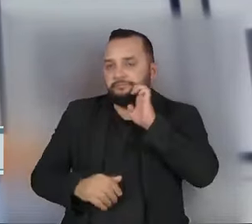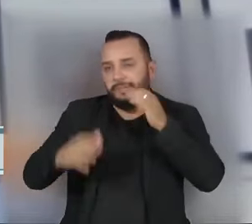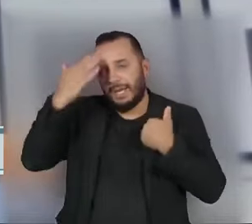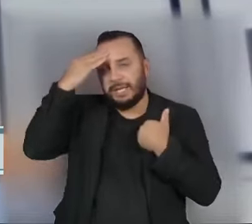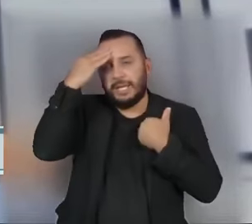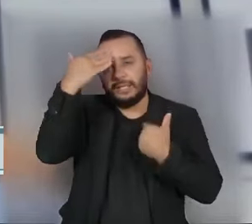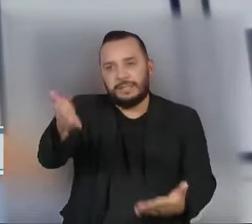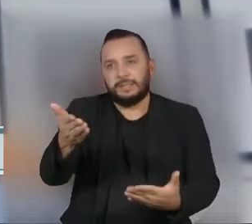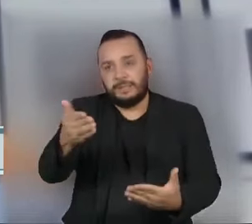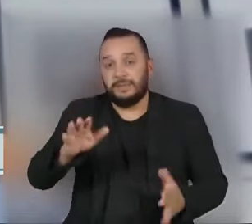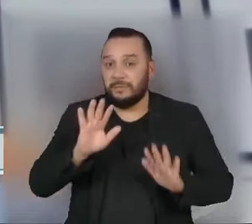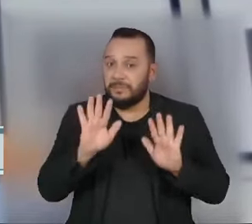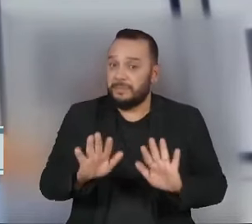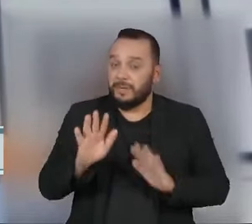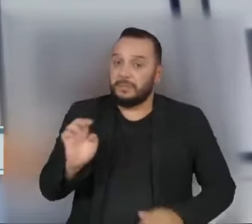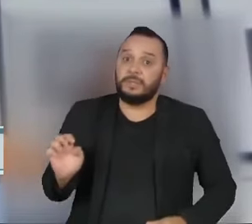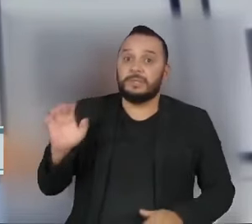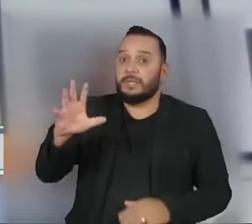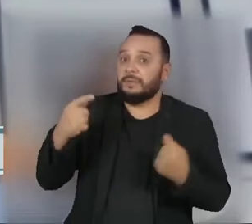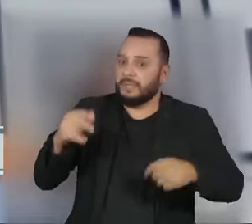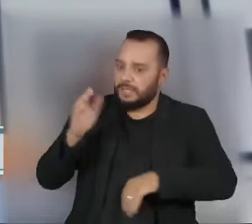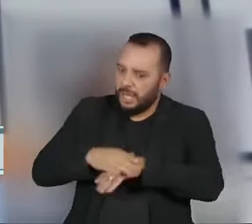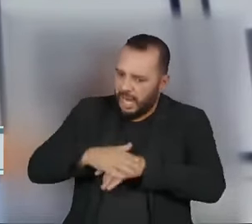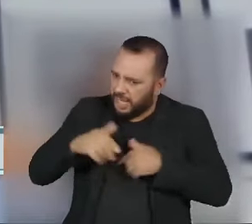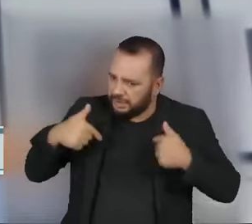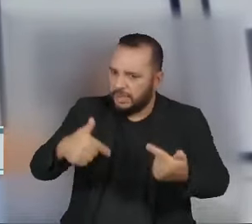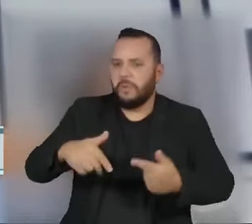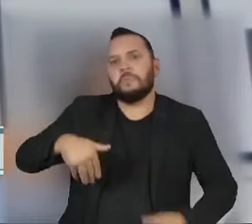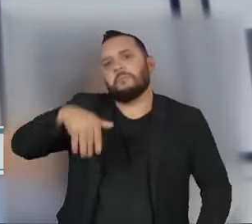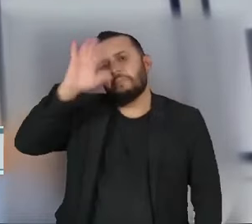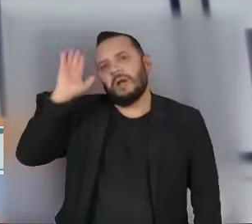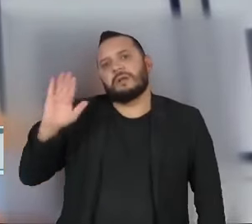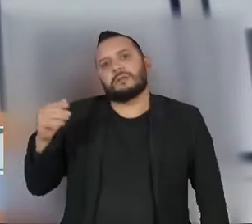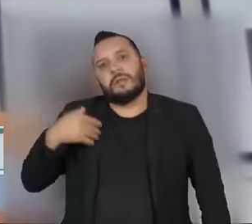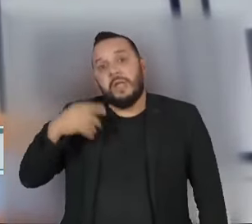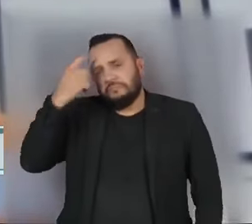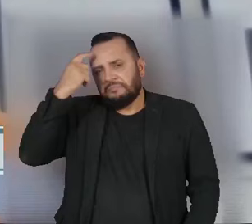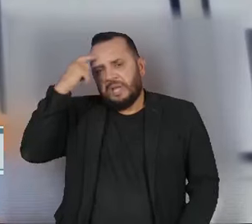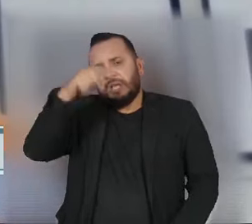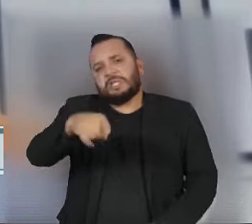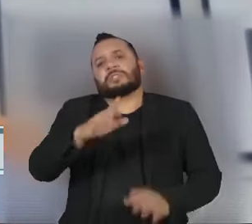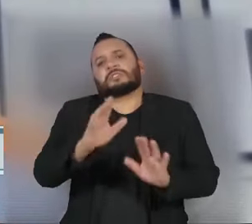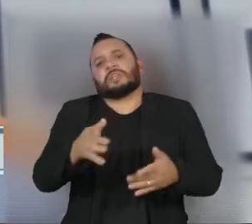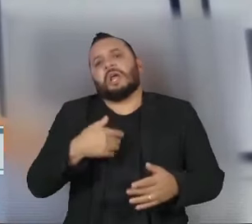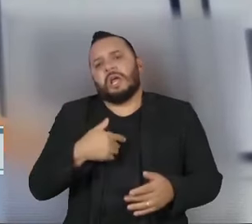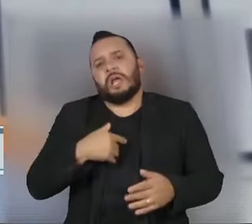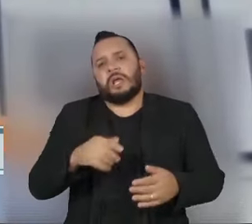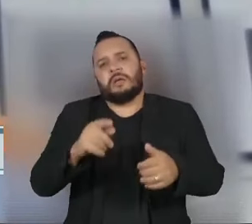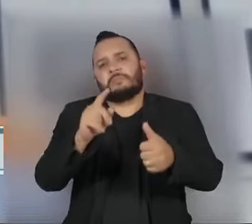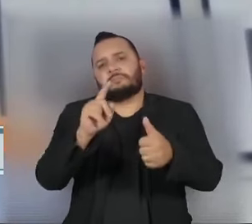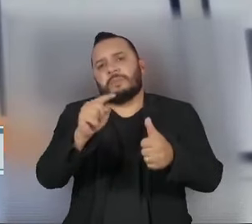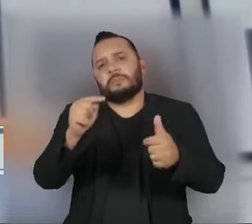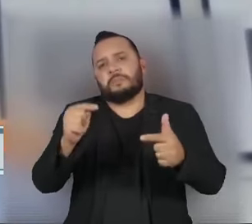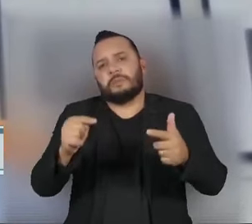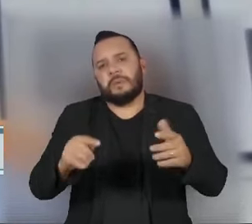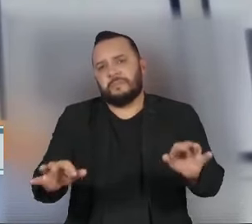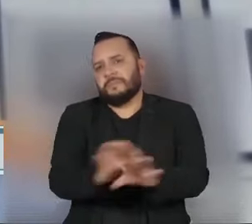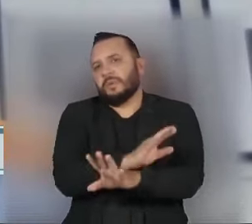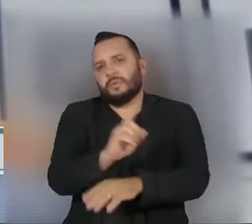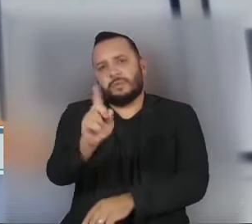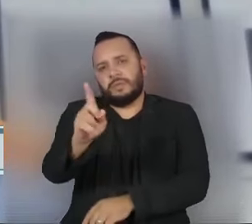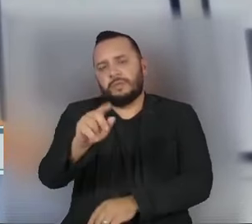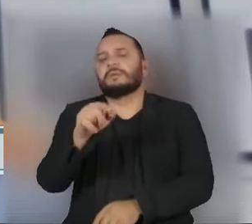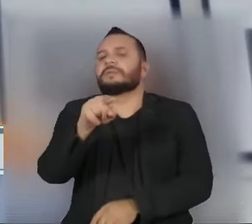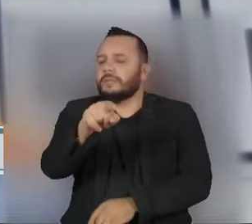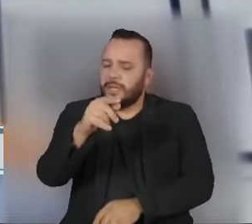Mas disse que o estado vai precisar de ainda mais infelizmente não posso dizer que será suficiente esta medida e o presidente e o ministro